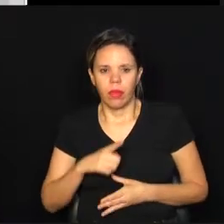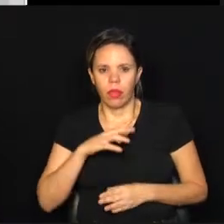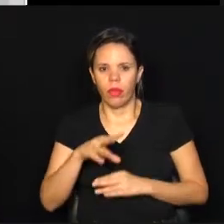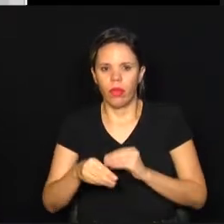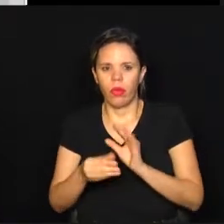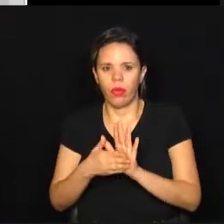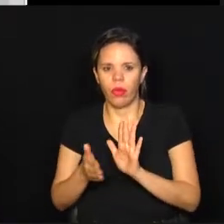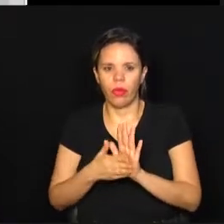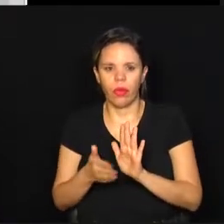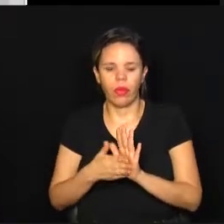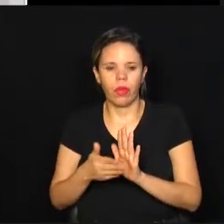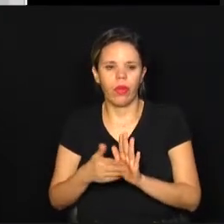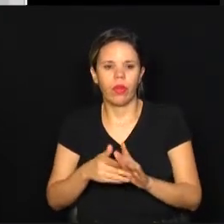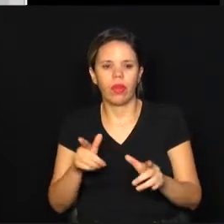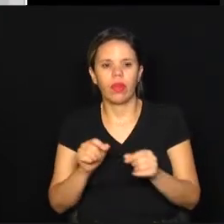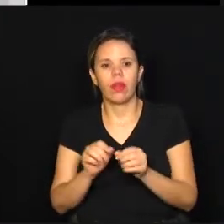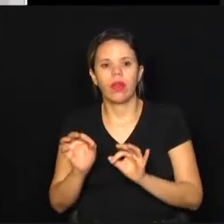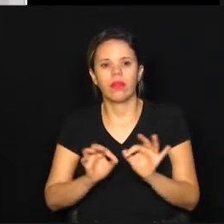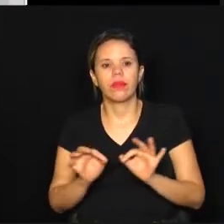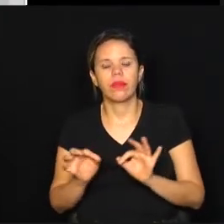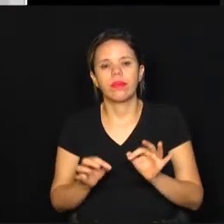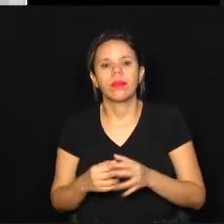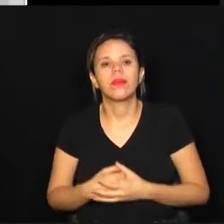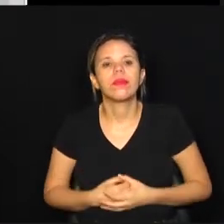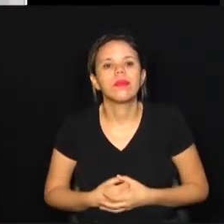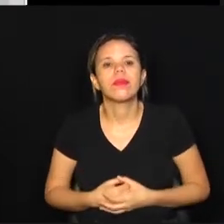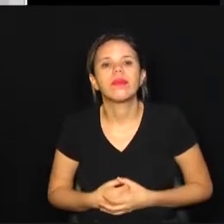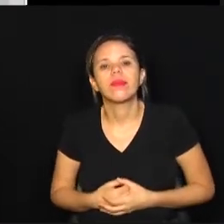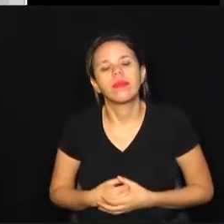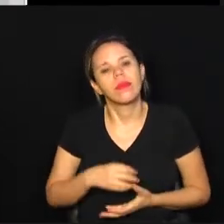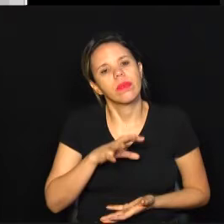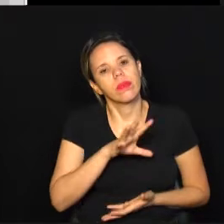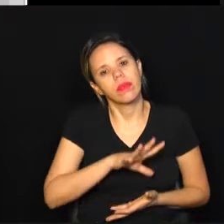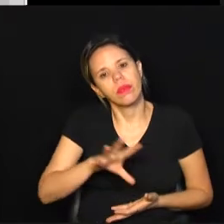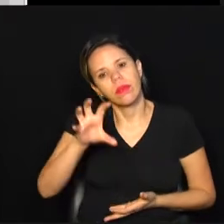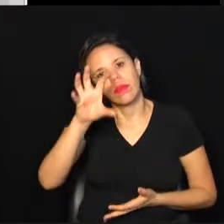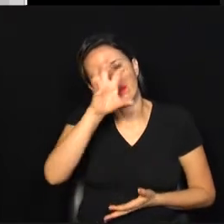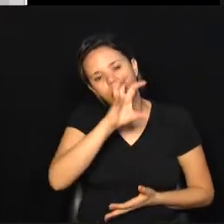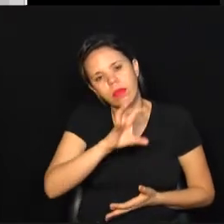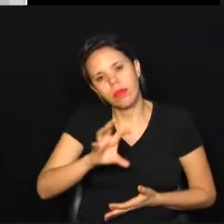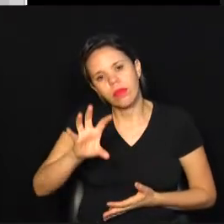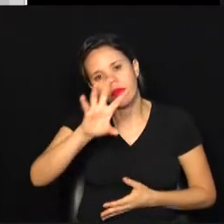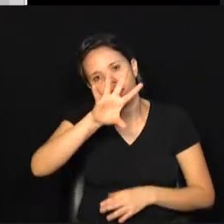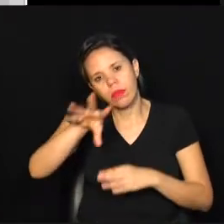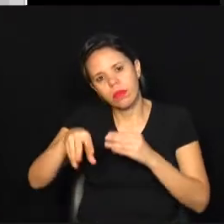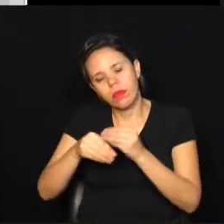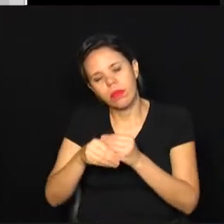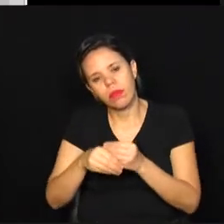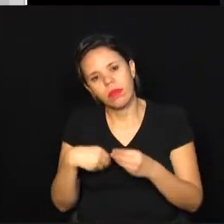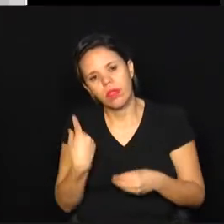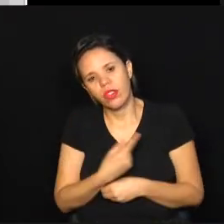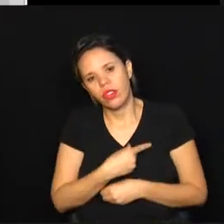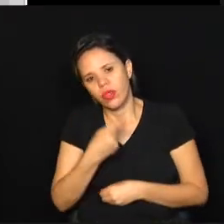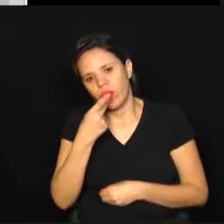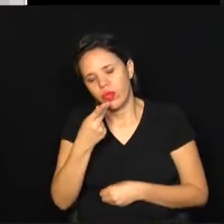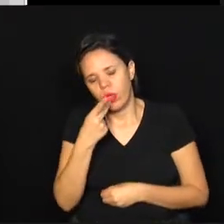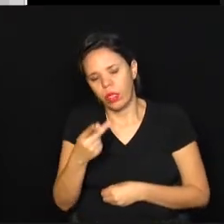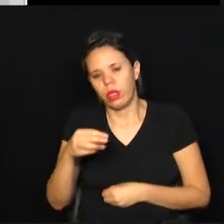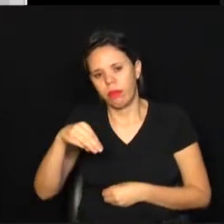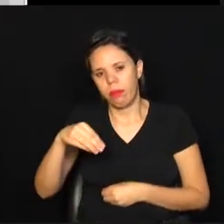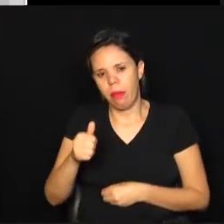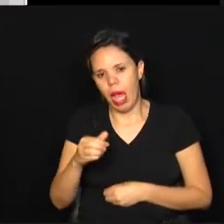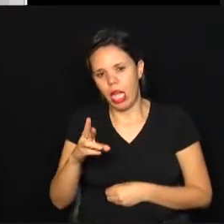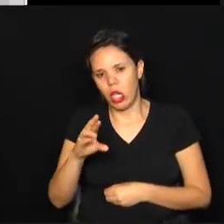proposta de macrozoneamento que a gente fez, né, essas áreas estão todas naquilo que a gente chamou de macrozona